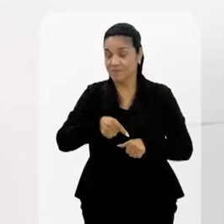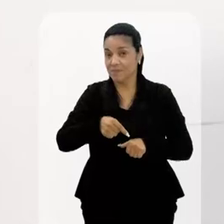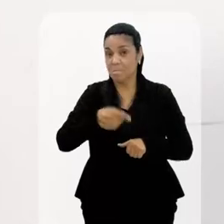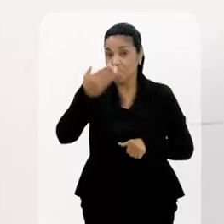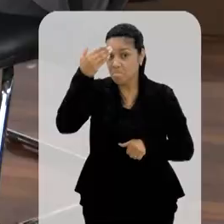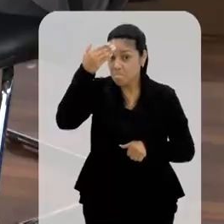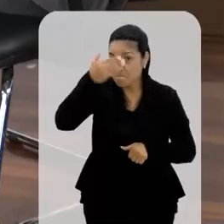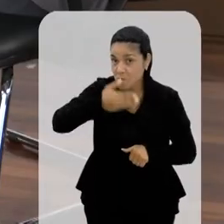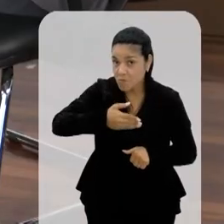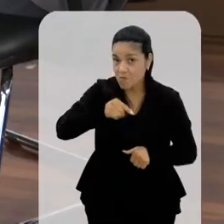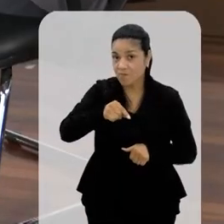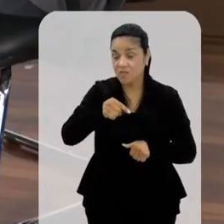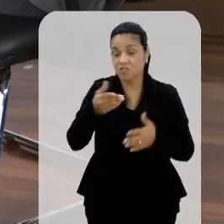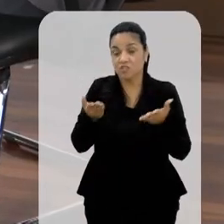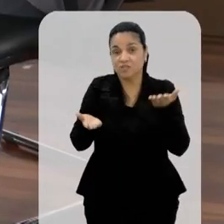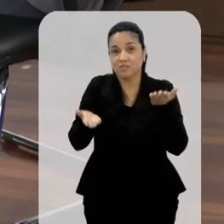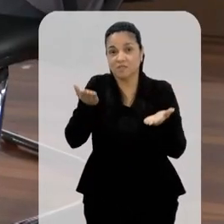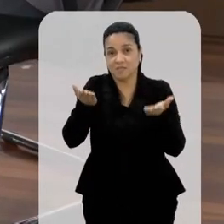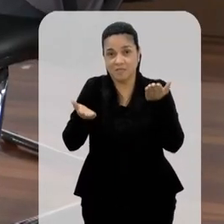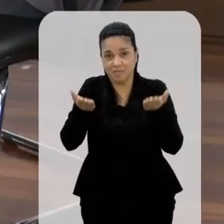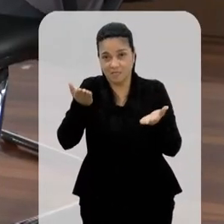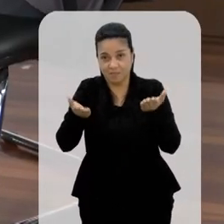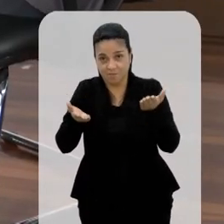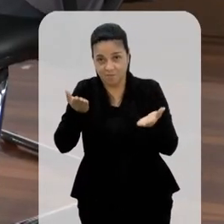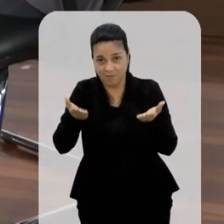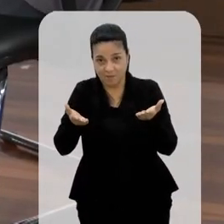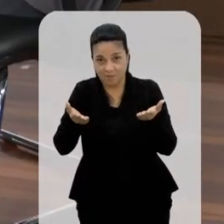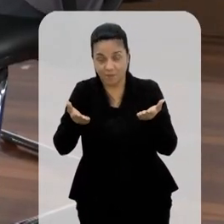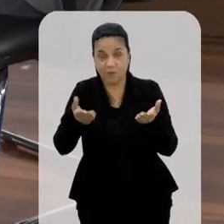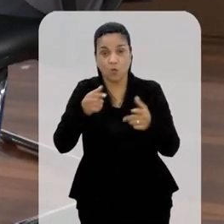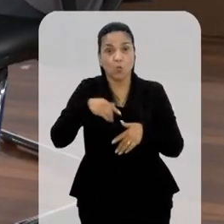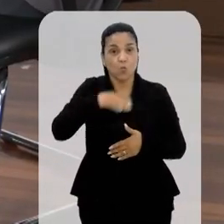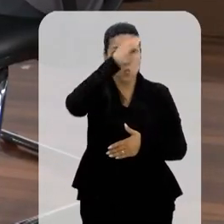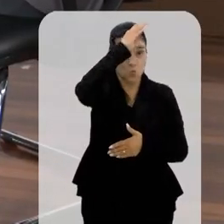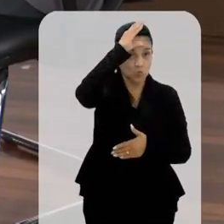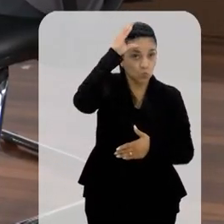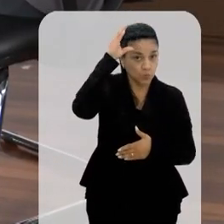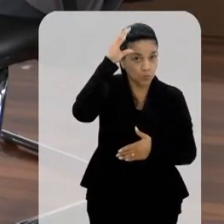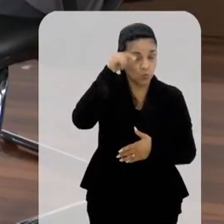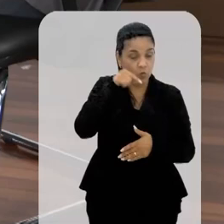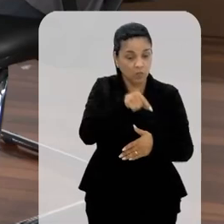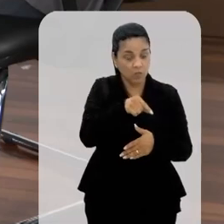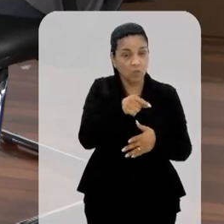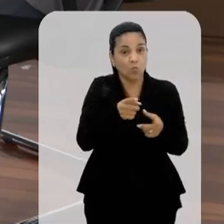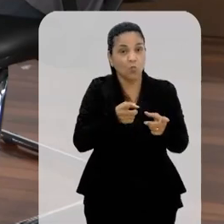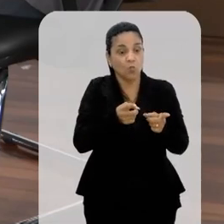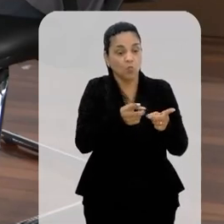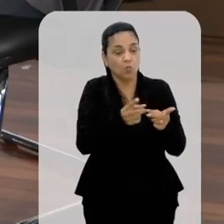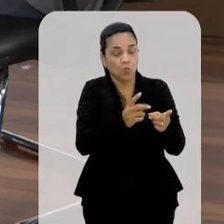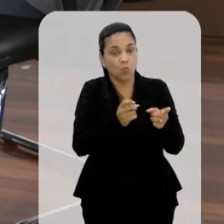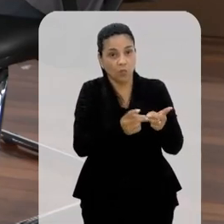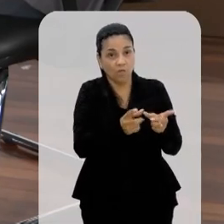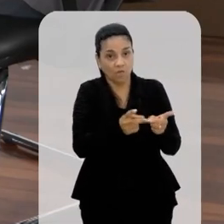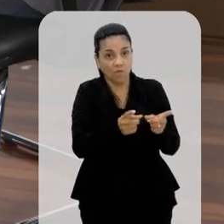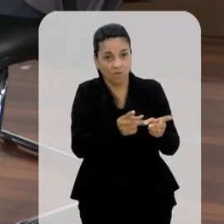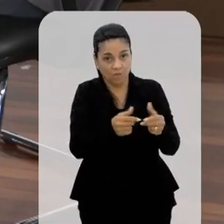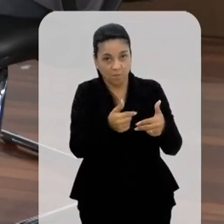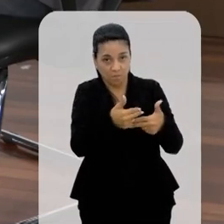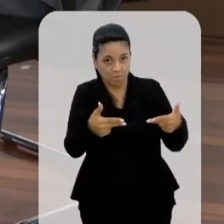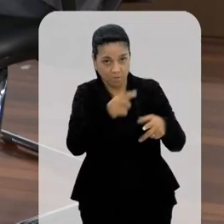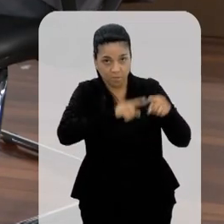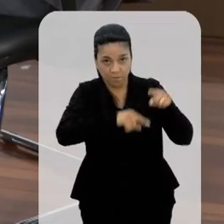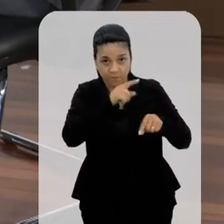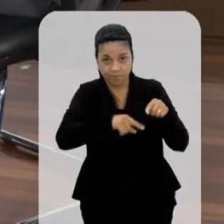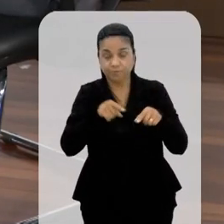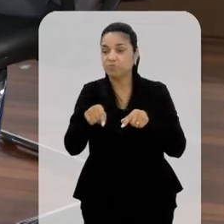prova disso, no sentido de equilibrar as armas entre aquele que é o consumidor e aquele que é o fornecedor. Doutor Plínio, esse